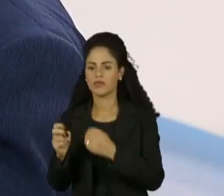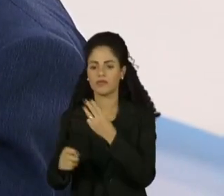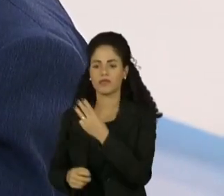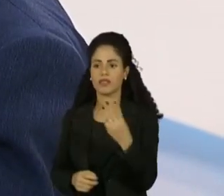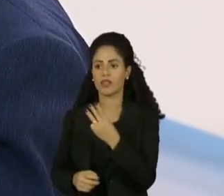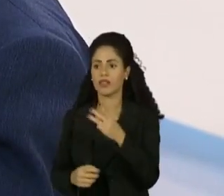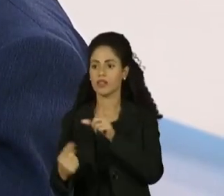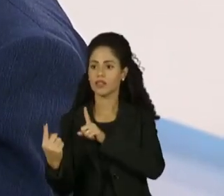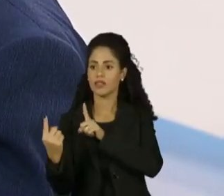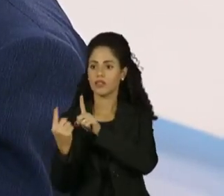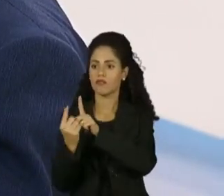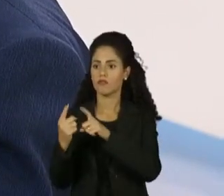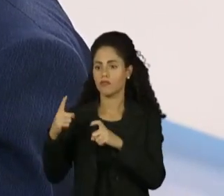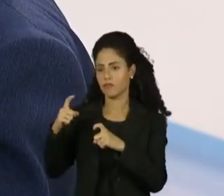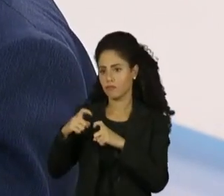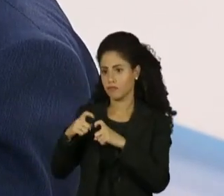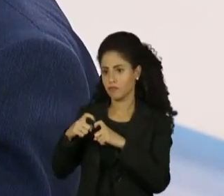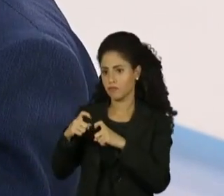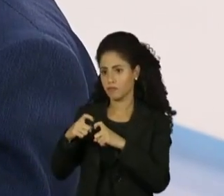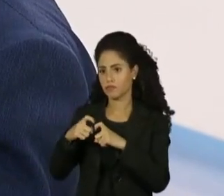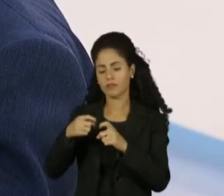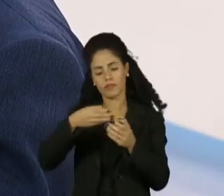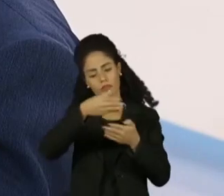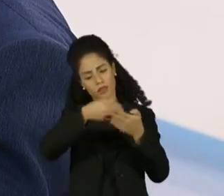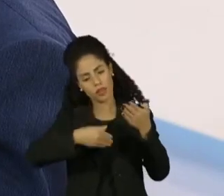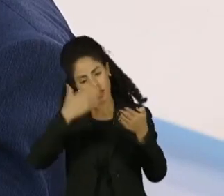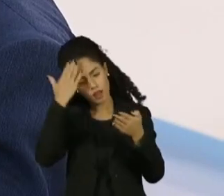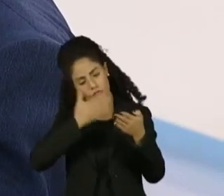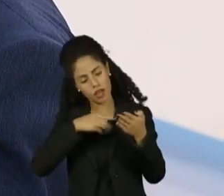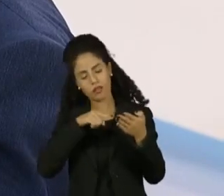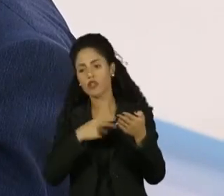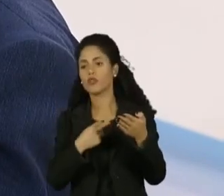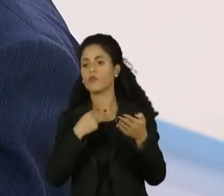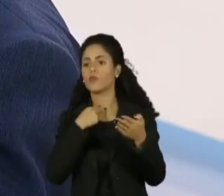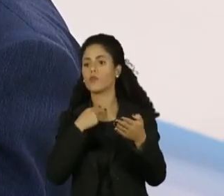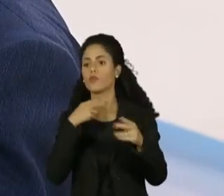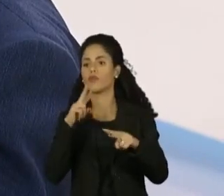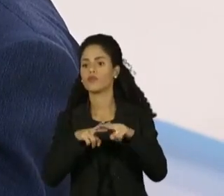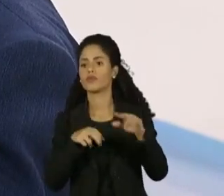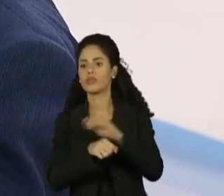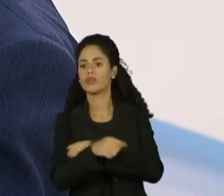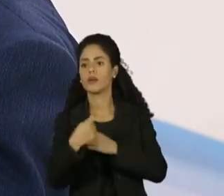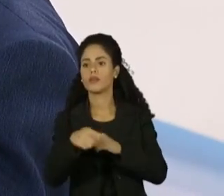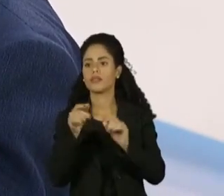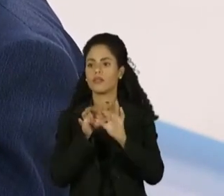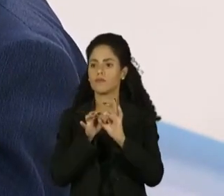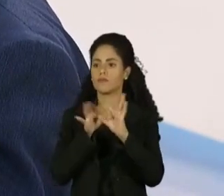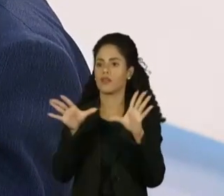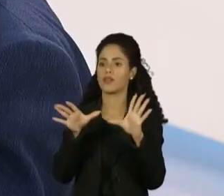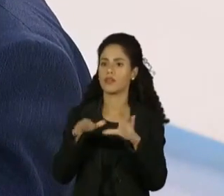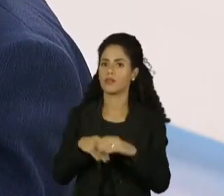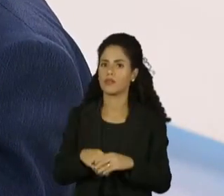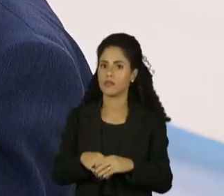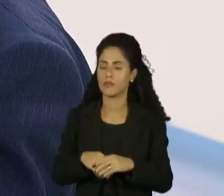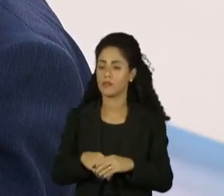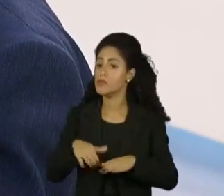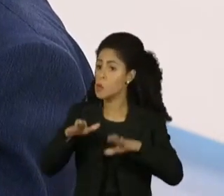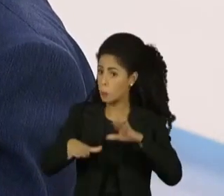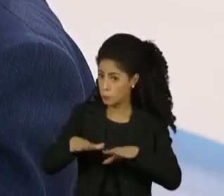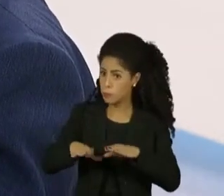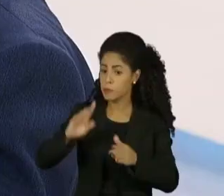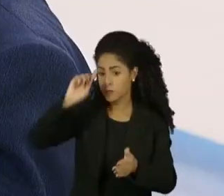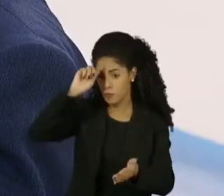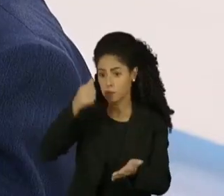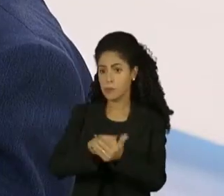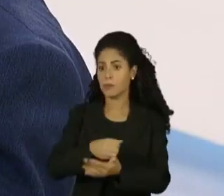atendimentos médicos, que teve laudos dizendo que ele não poderia ficar preso, que ele deveria ser solto, que teve definição do Ministério